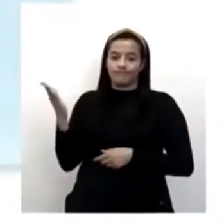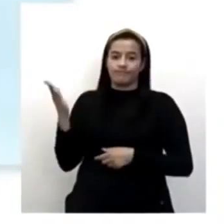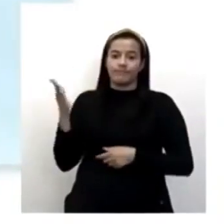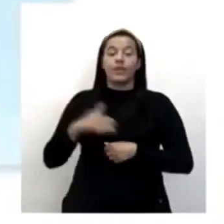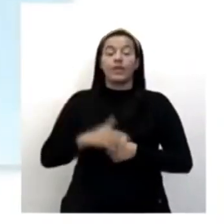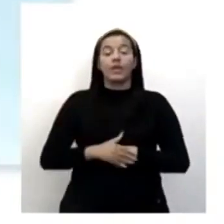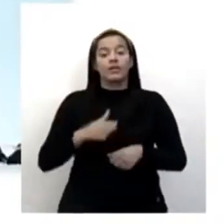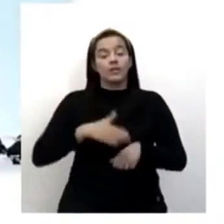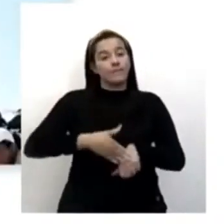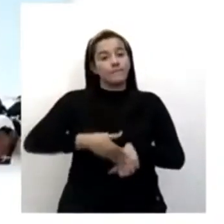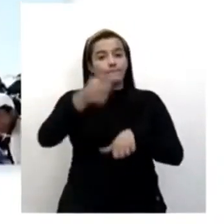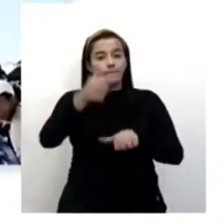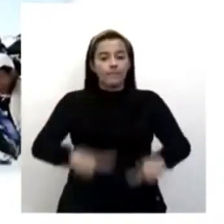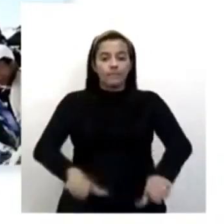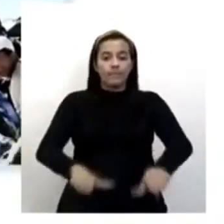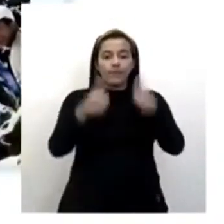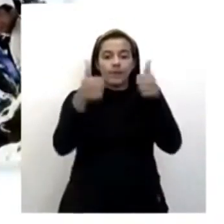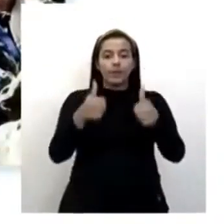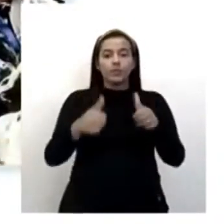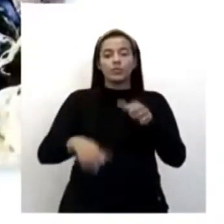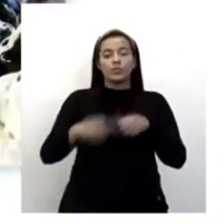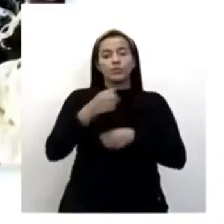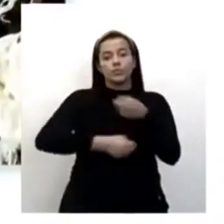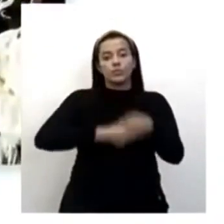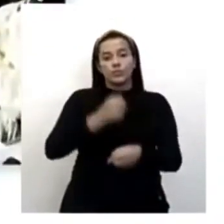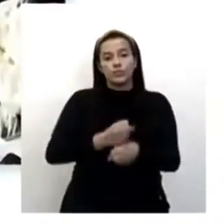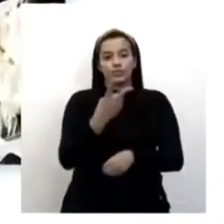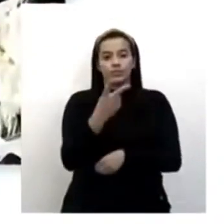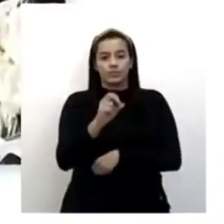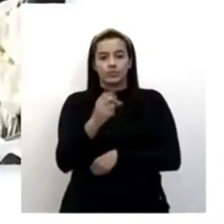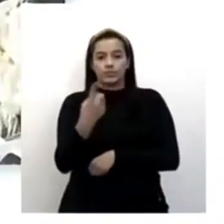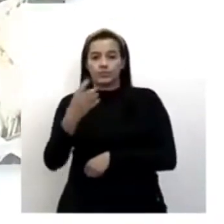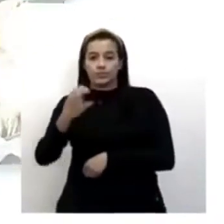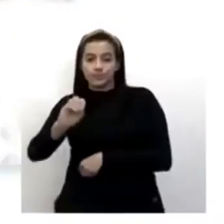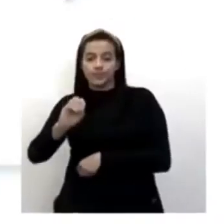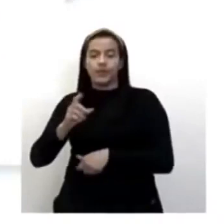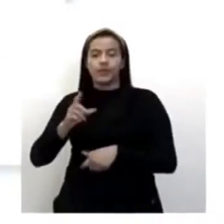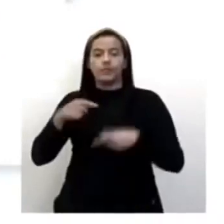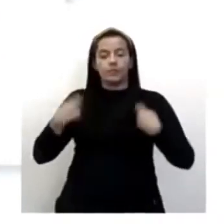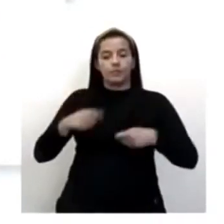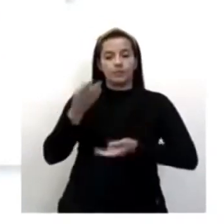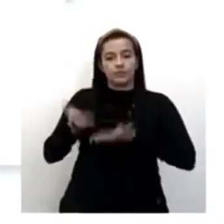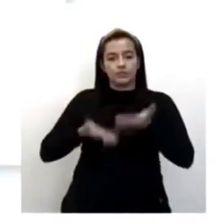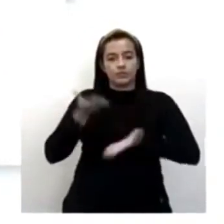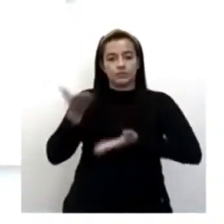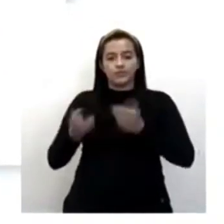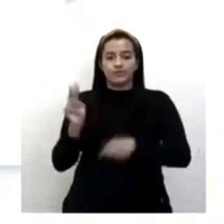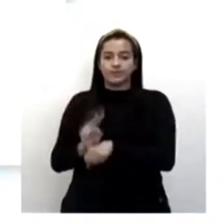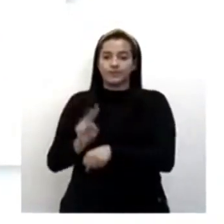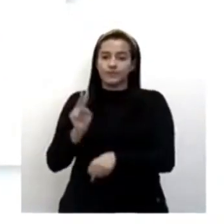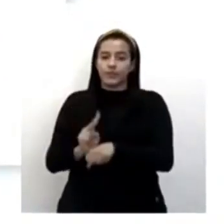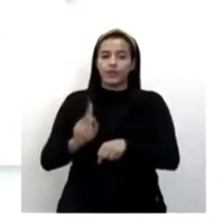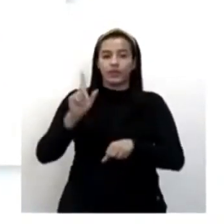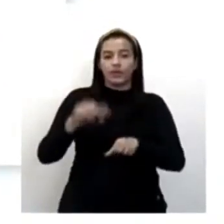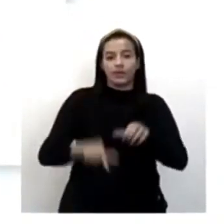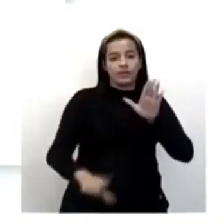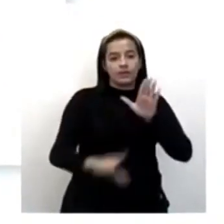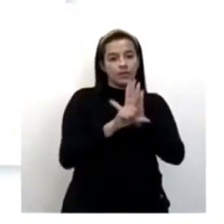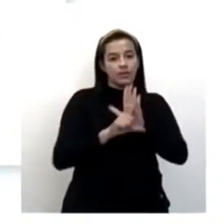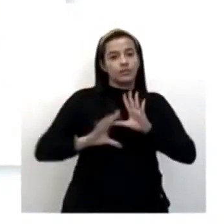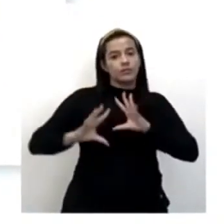foi sancionada em 2010 a Política Nacional de Resíduos Sólidos. É uma lei que procura fazer com que todos